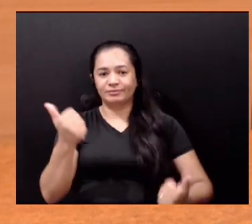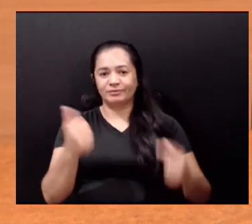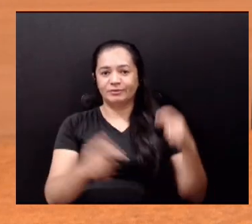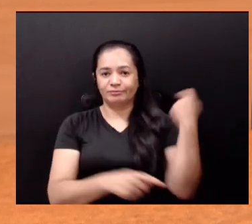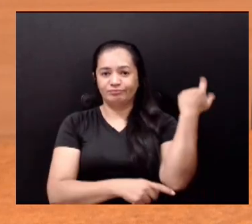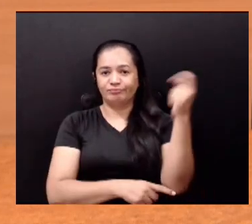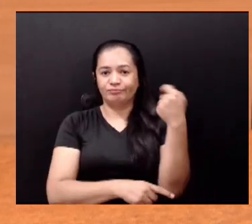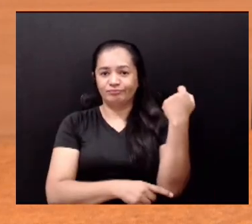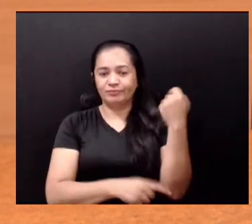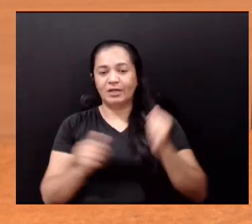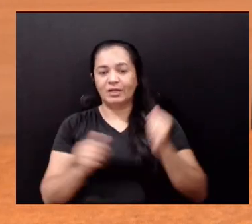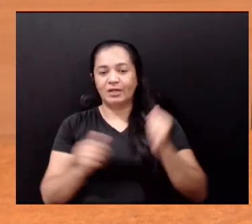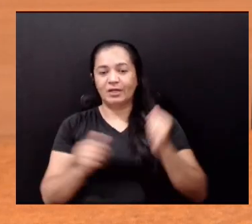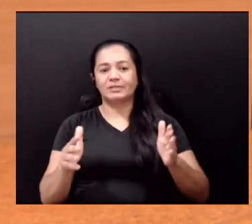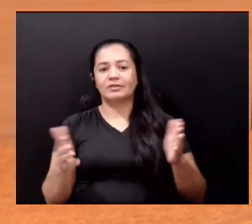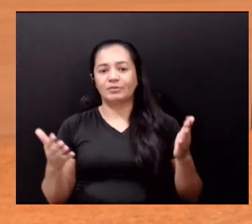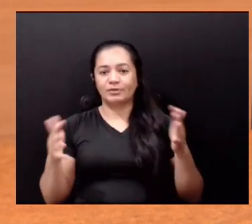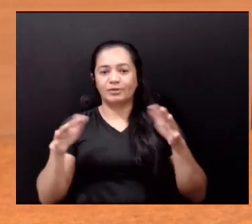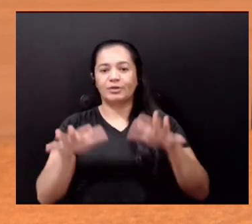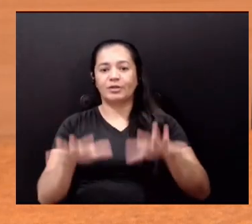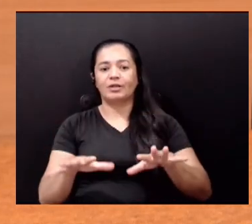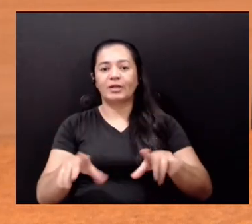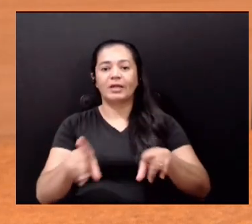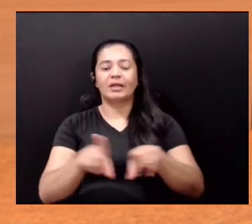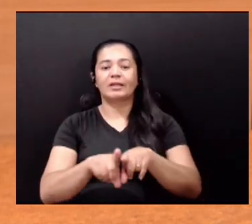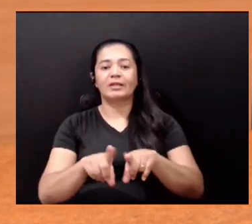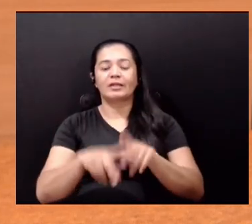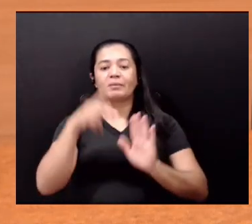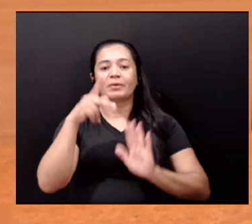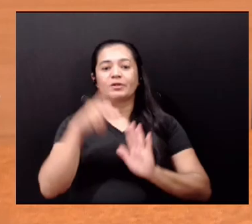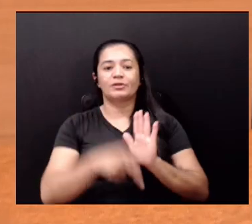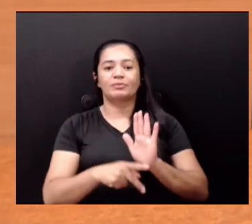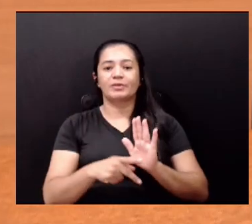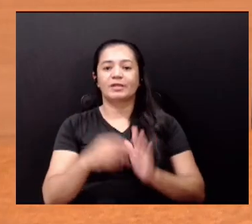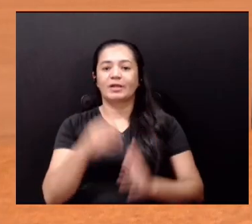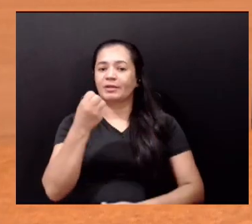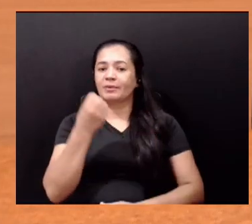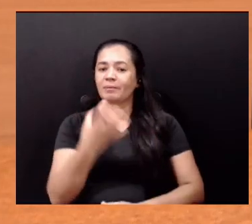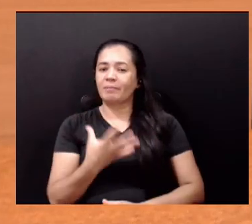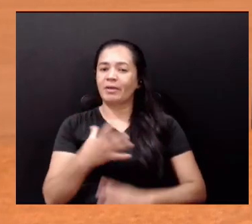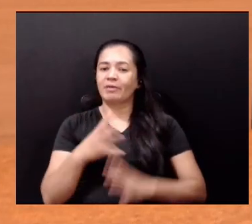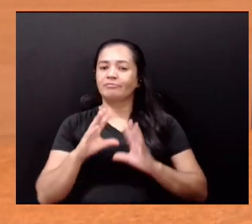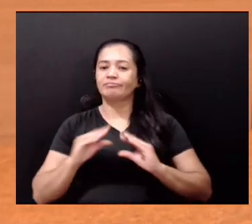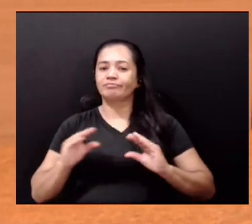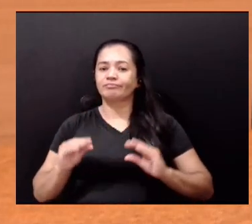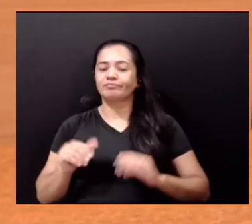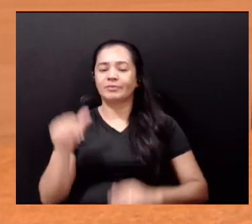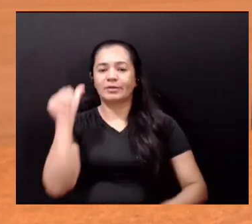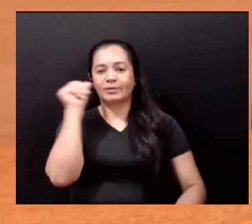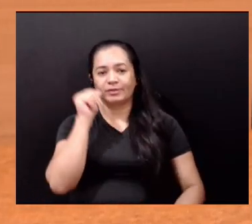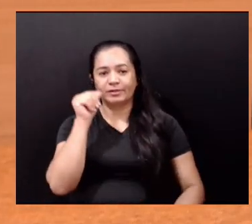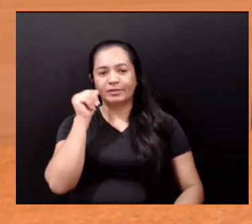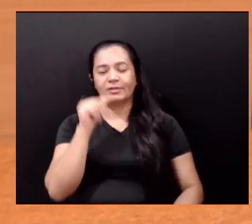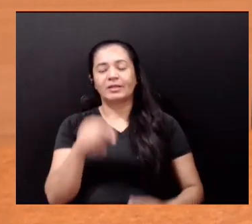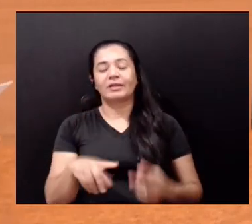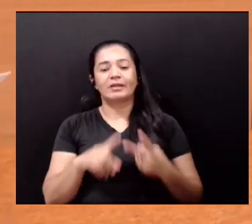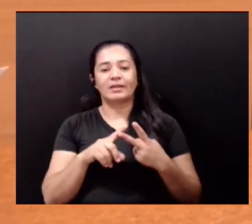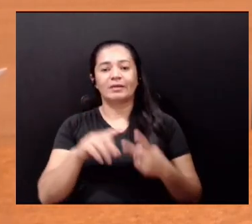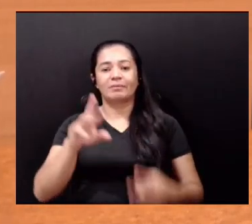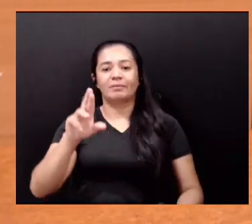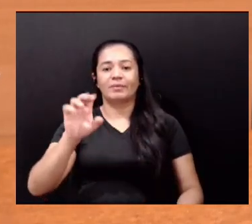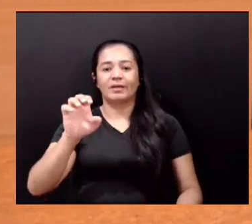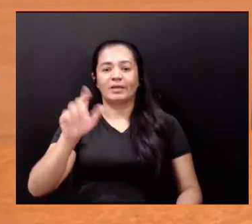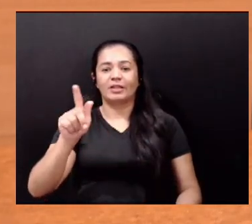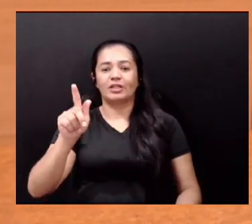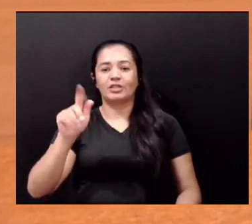e Silva e idealizadora do projeto Bem-Estar para as Mulheres, da Regiane Teixeira, que é diretora do Sind Saúde,